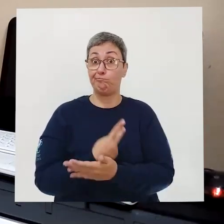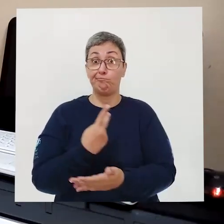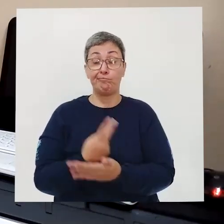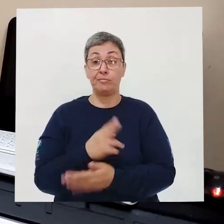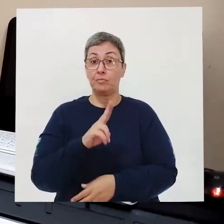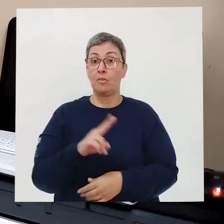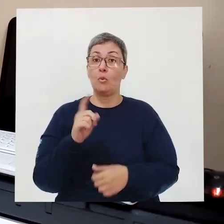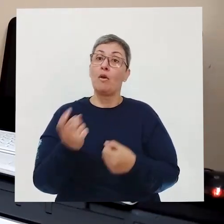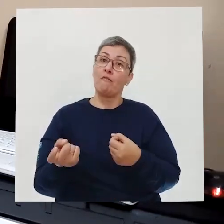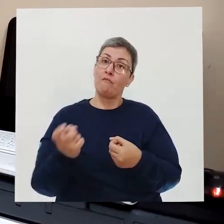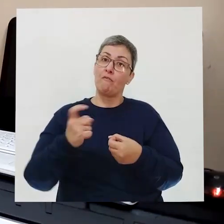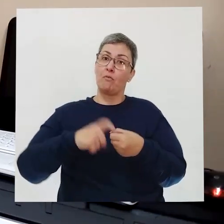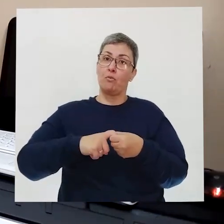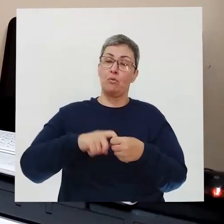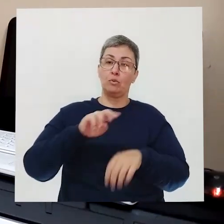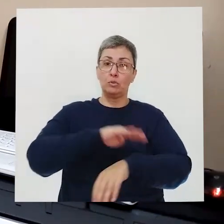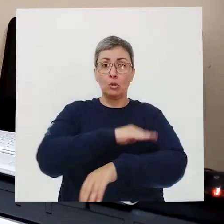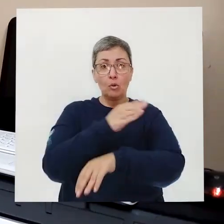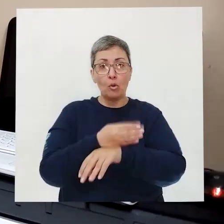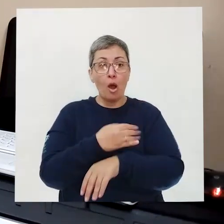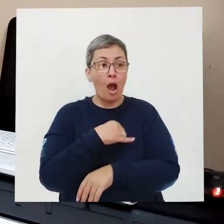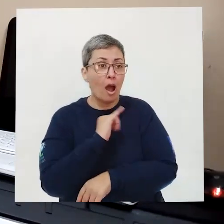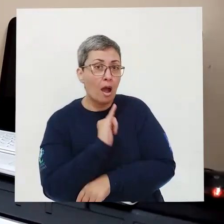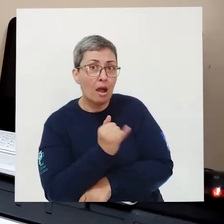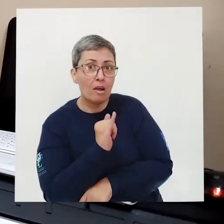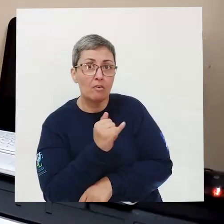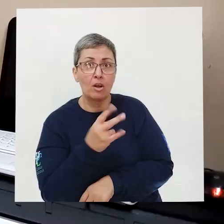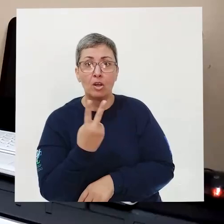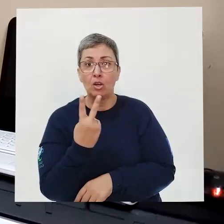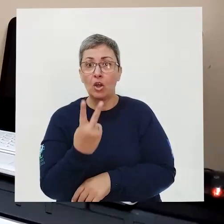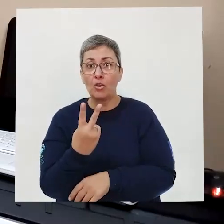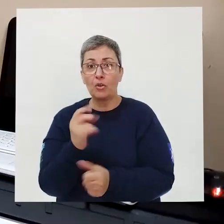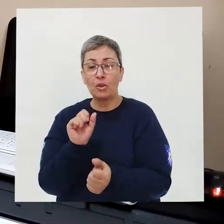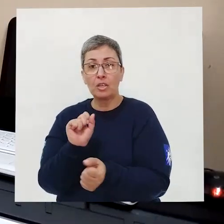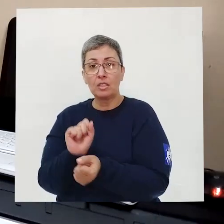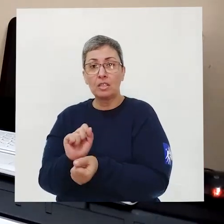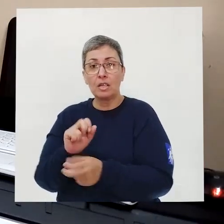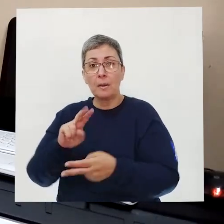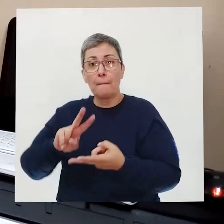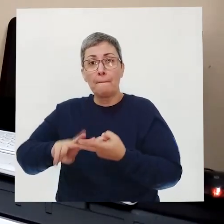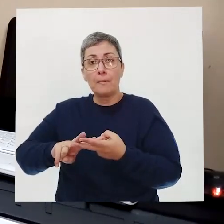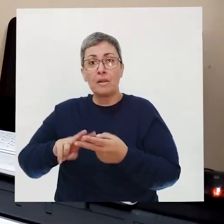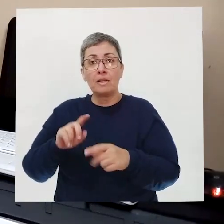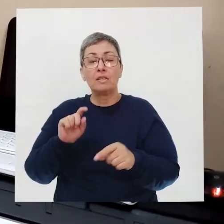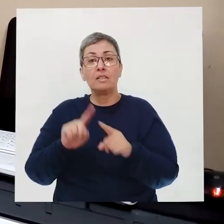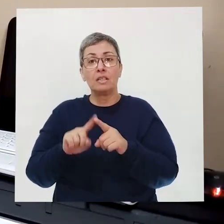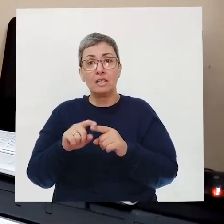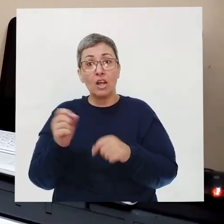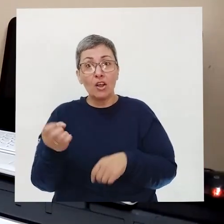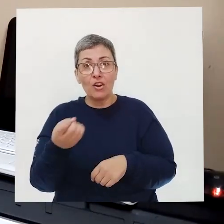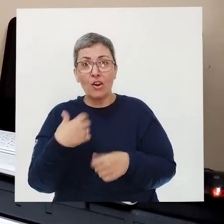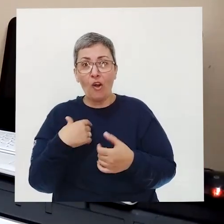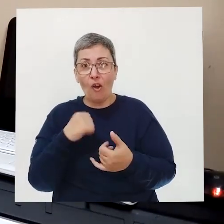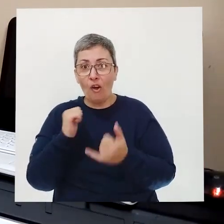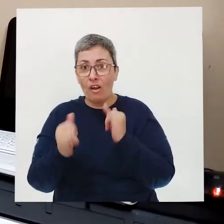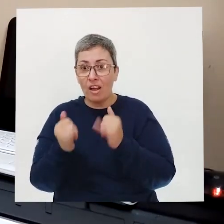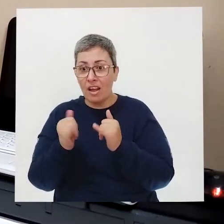decidiu retornar à caverna para informar aos outros prisioneiros sobre suas novas